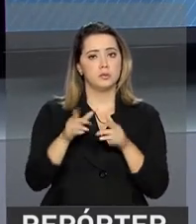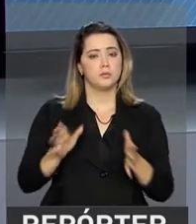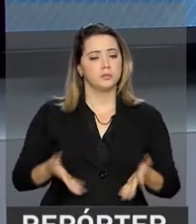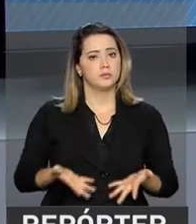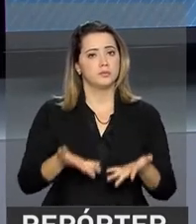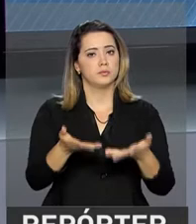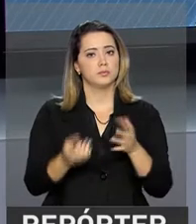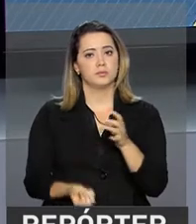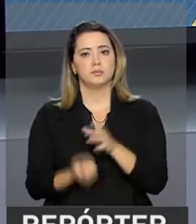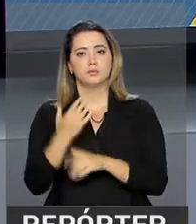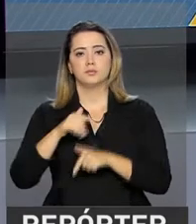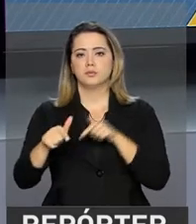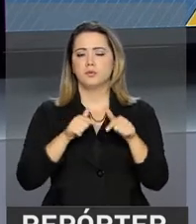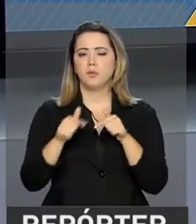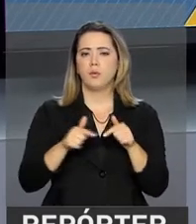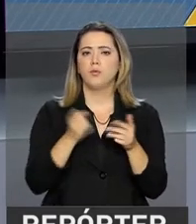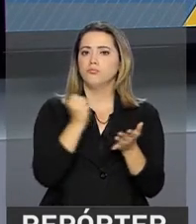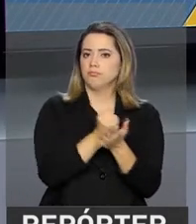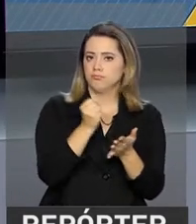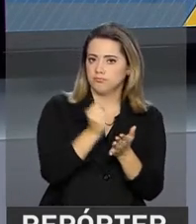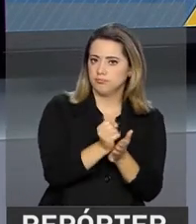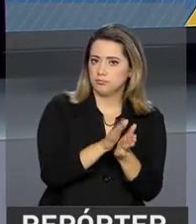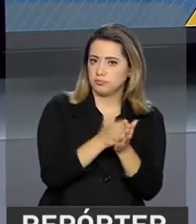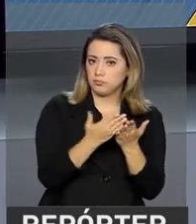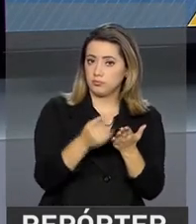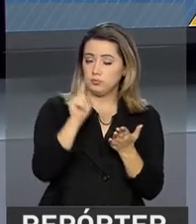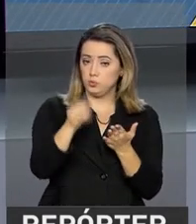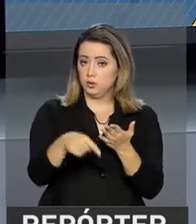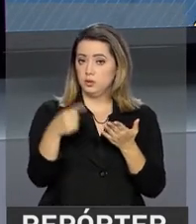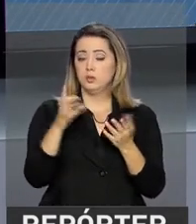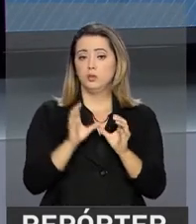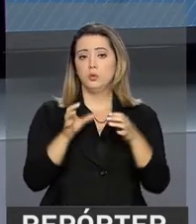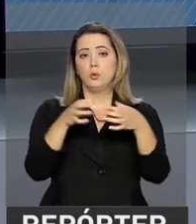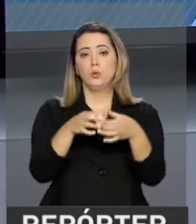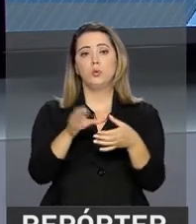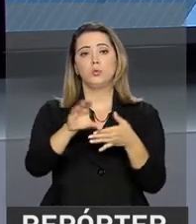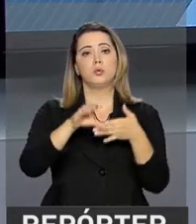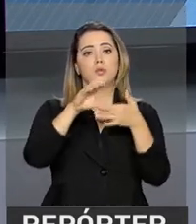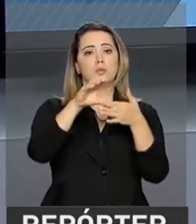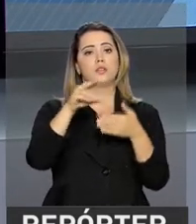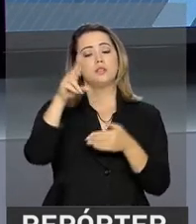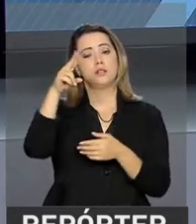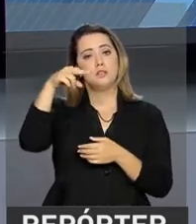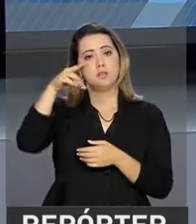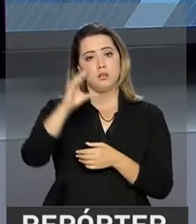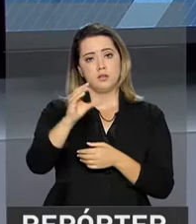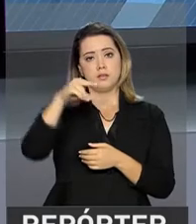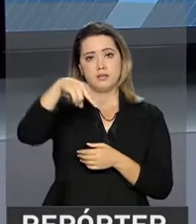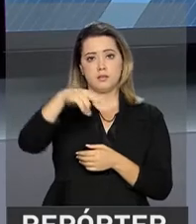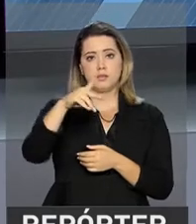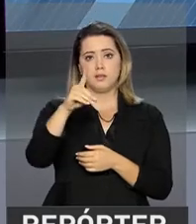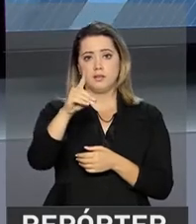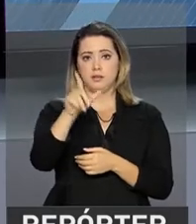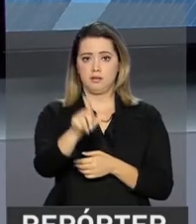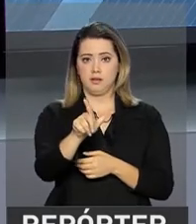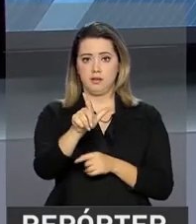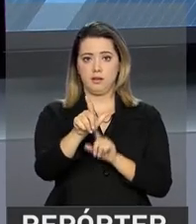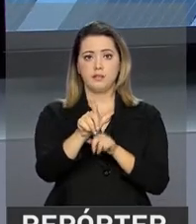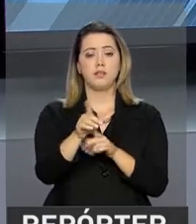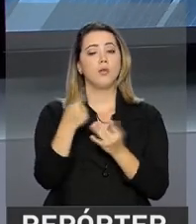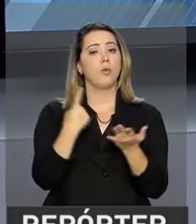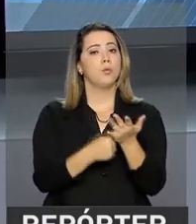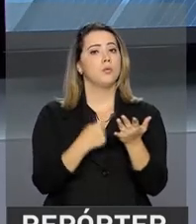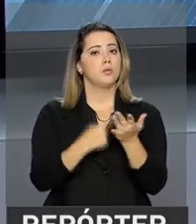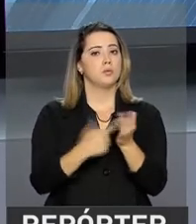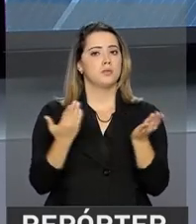pode impulsionar a geração de empregos formais para isso a confederação nacional de dirigentes lojistas firmou uma parceria